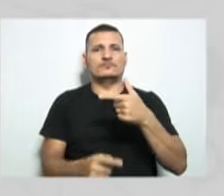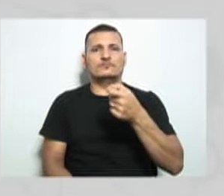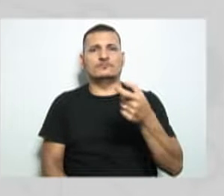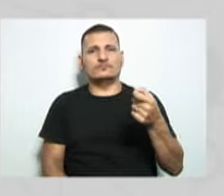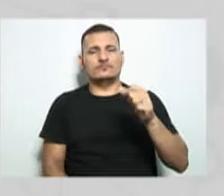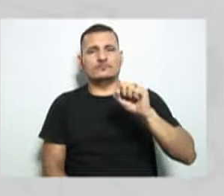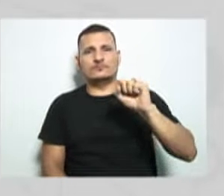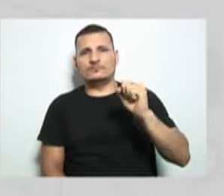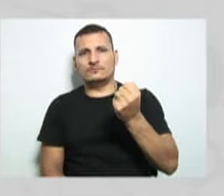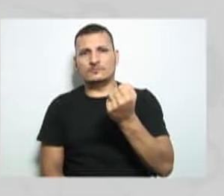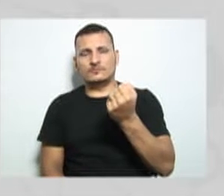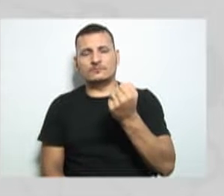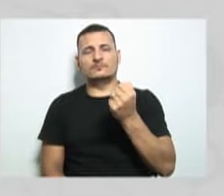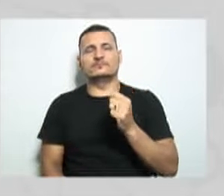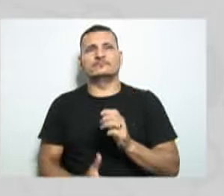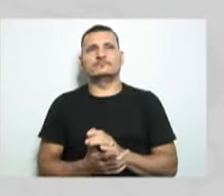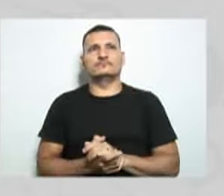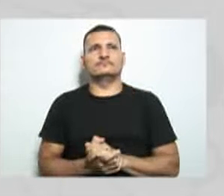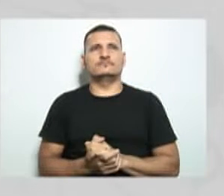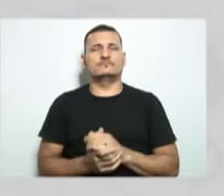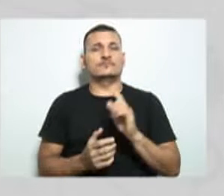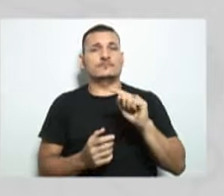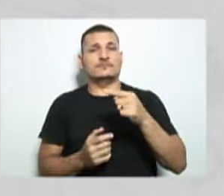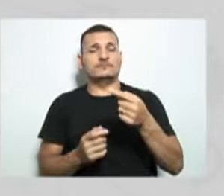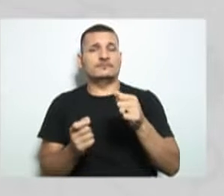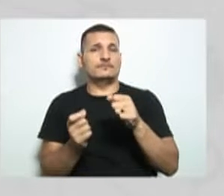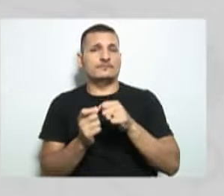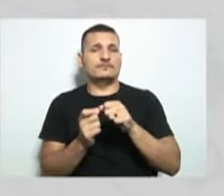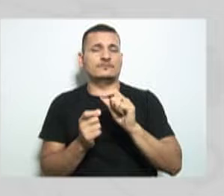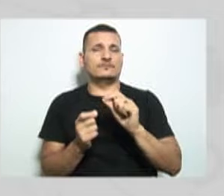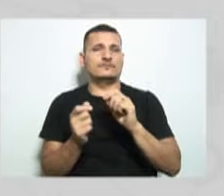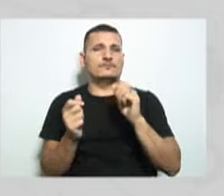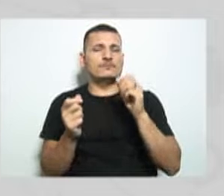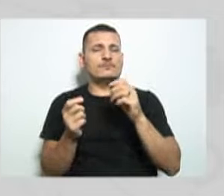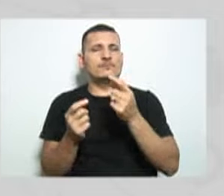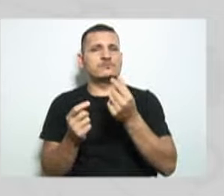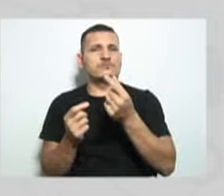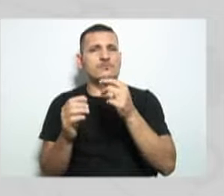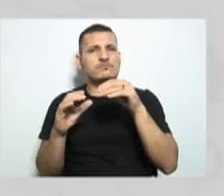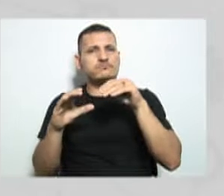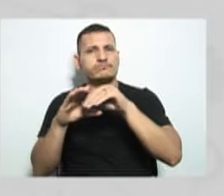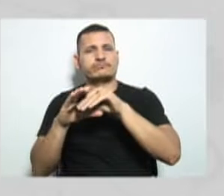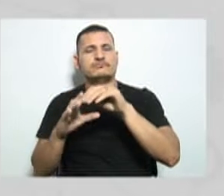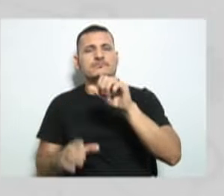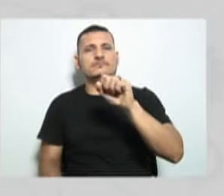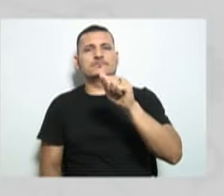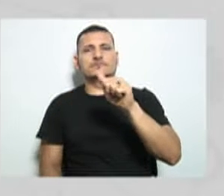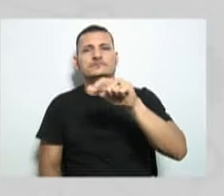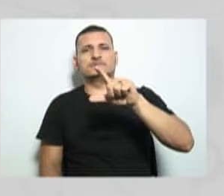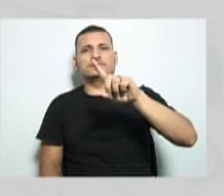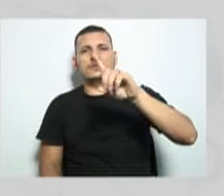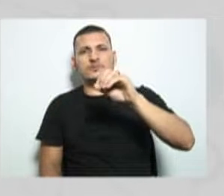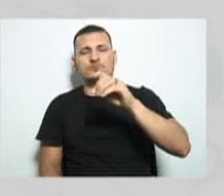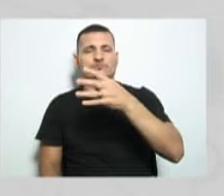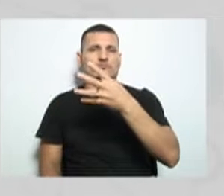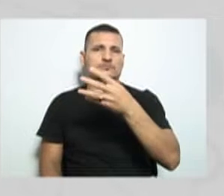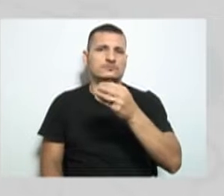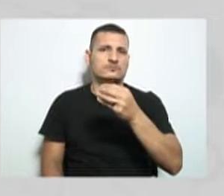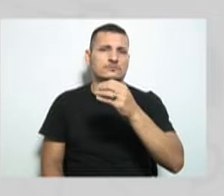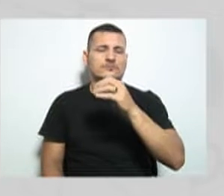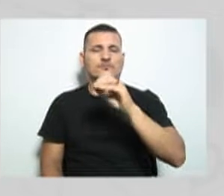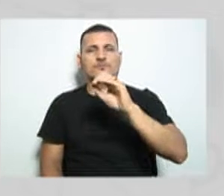minha entrada. Então, logo em seguida, eu vou fazer o meu saldo. Vou lá e coloco 40 a 200, 8.000. Lembrando, esse é o